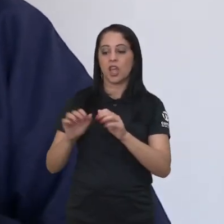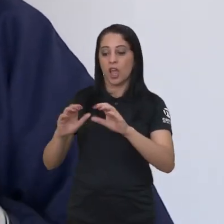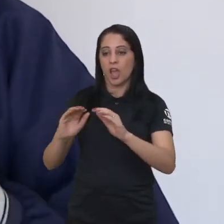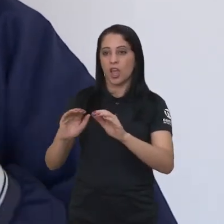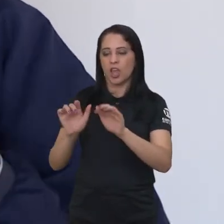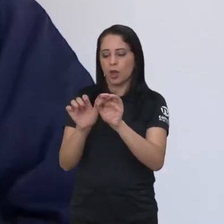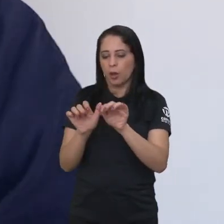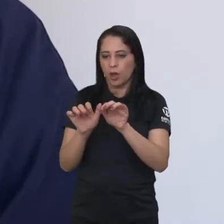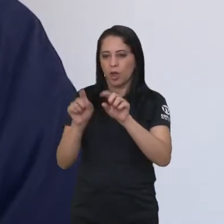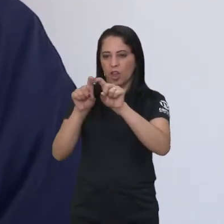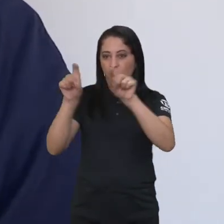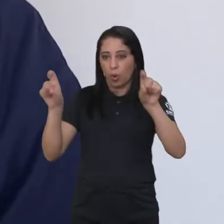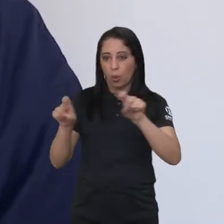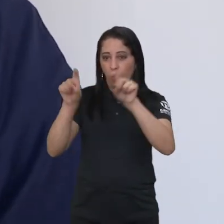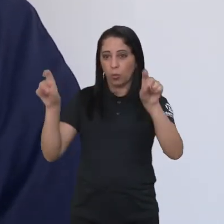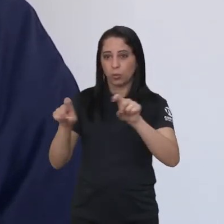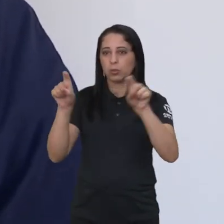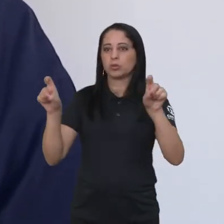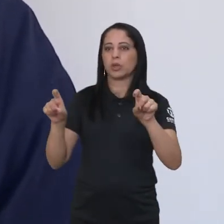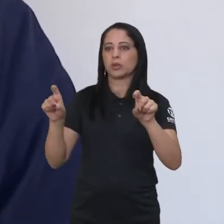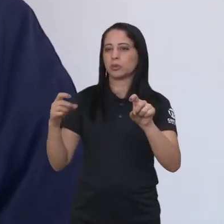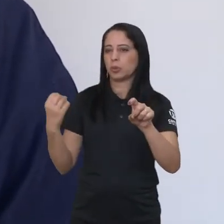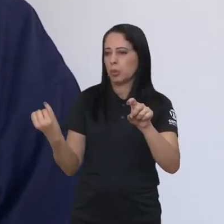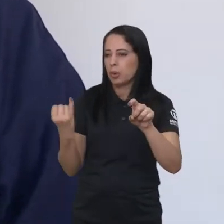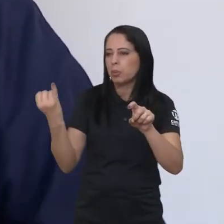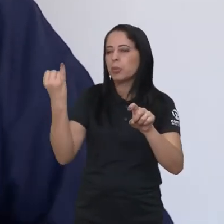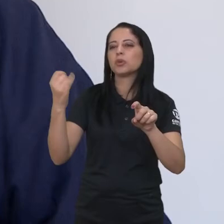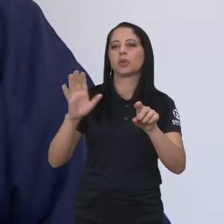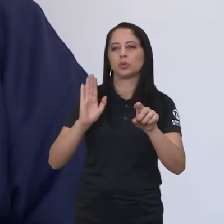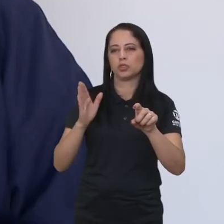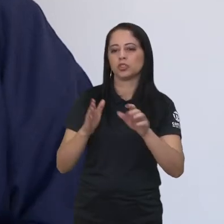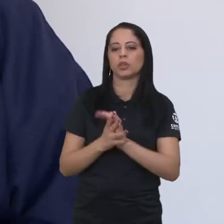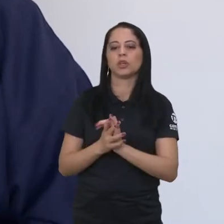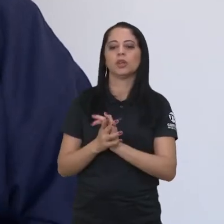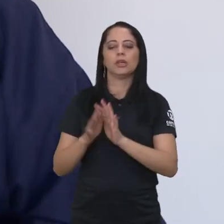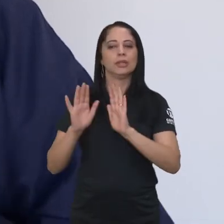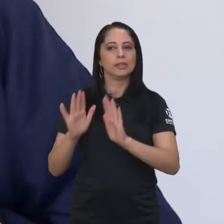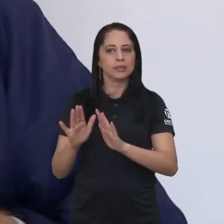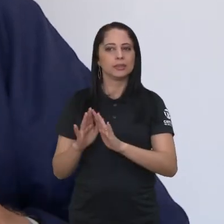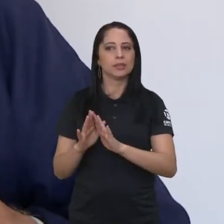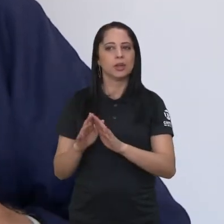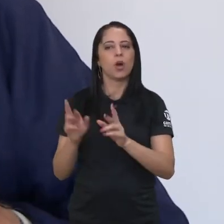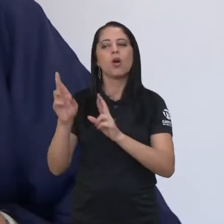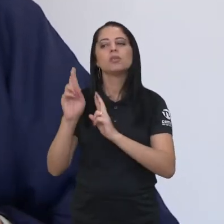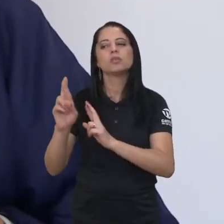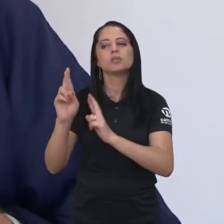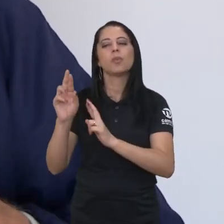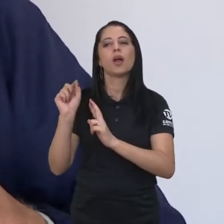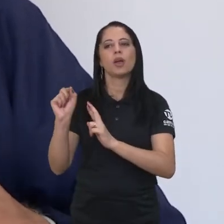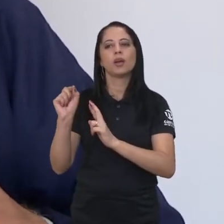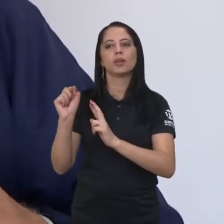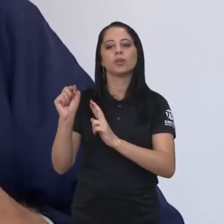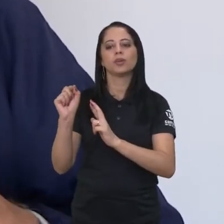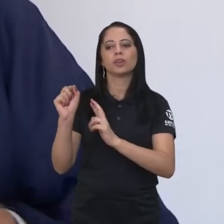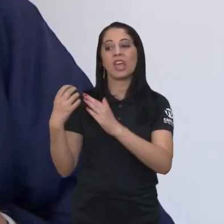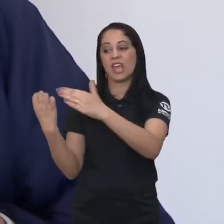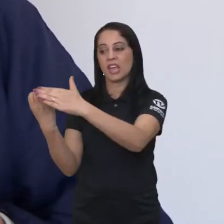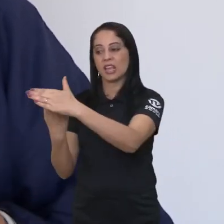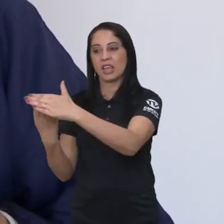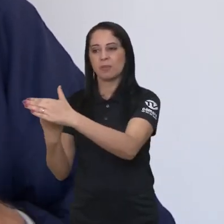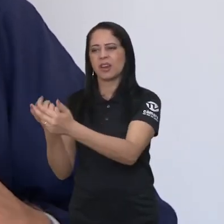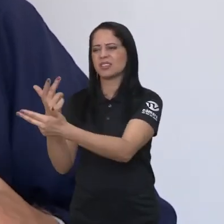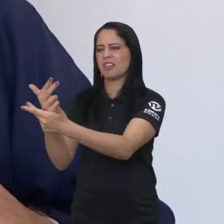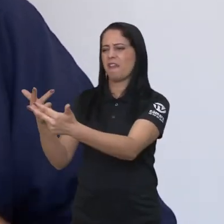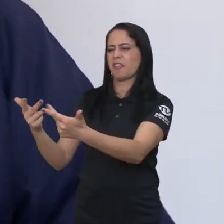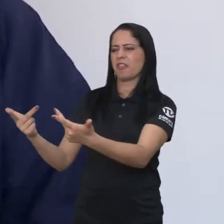essa empresa já está instalada lá no Parque da Cidade, né? Então, com isso, a gente espera aumentar posições de trabalho para que